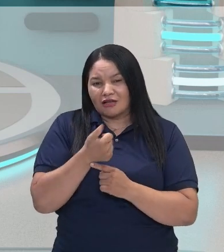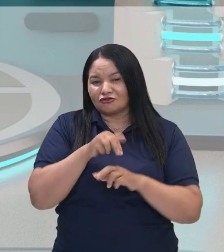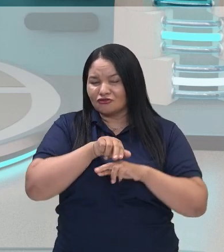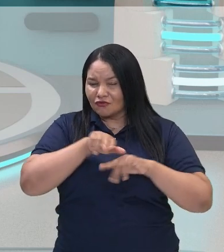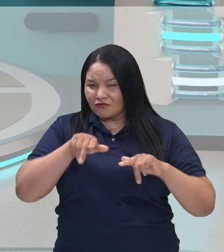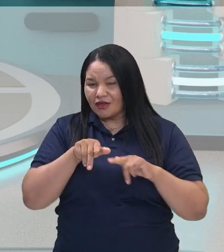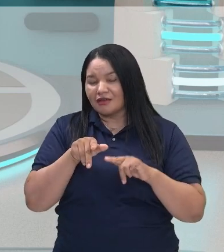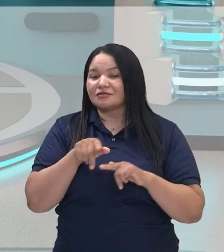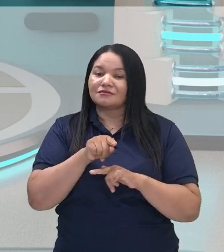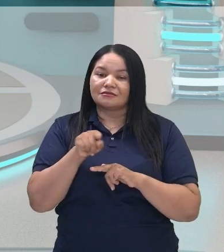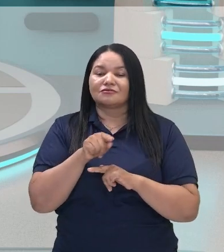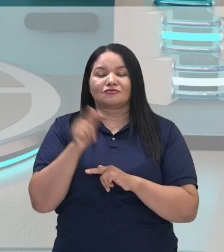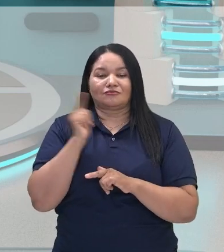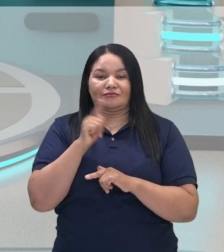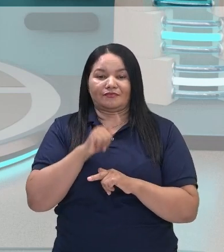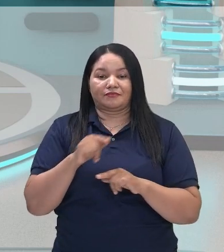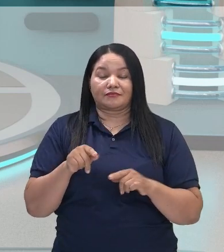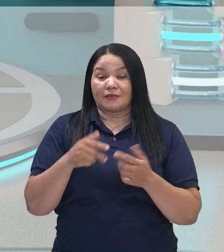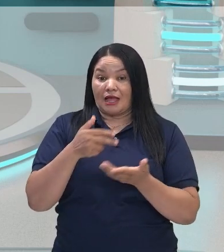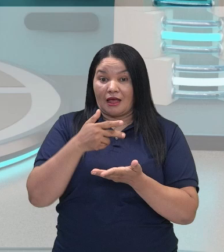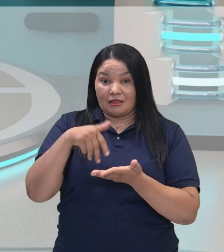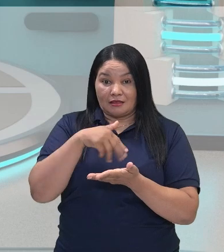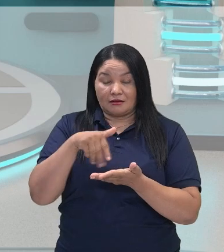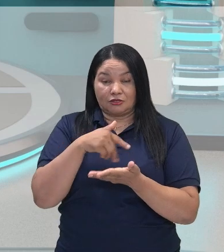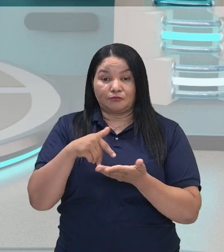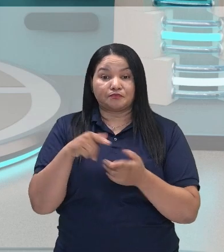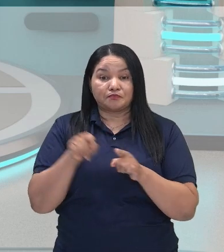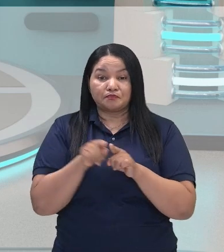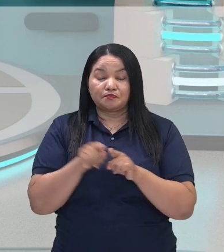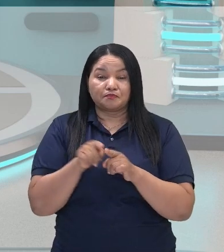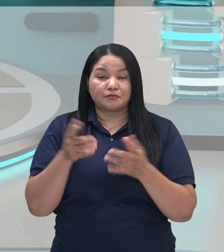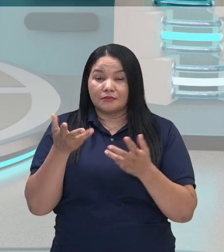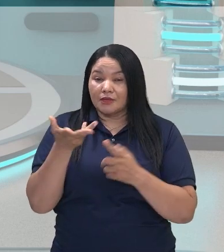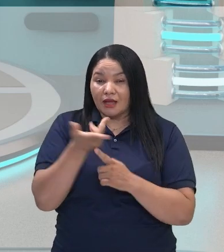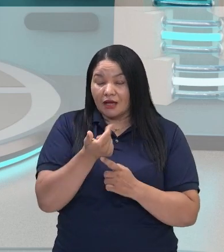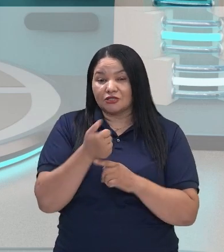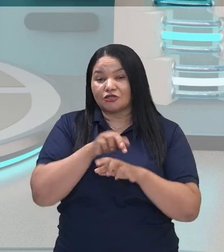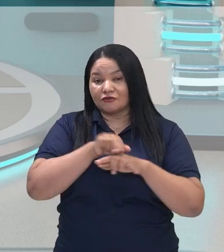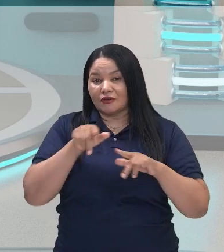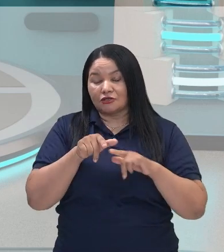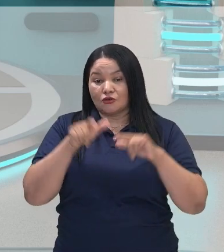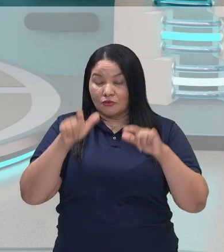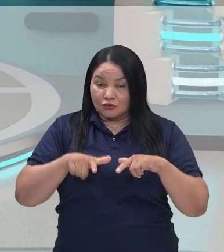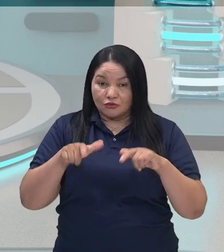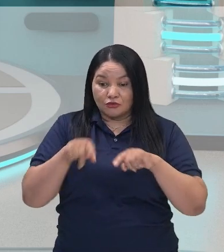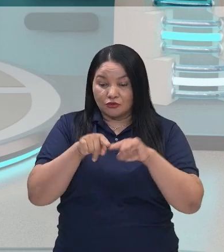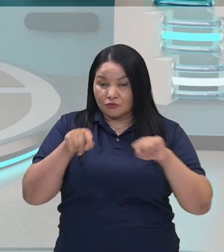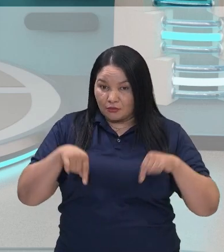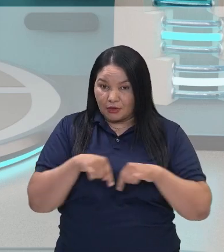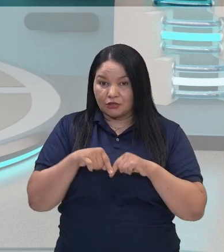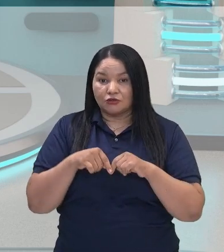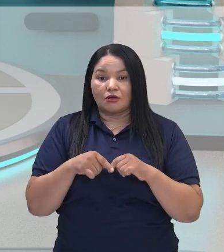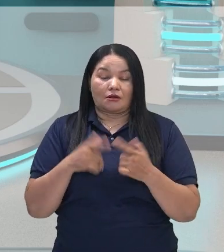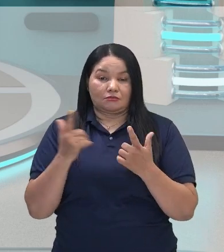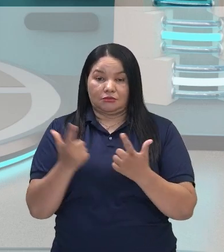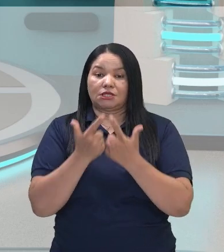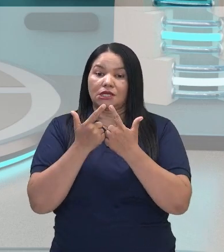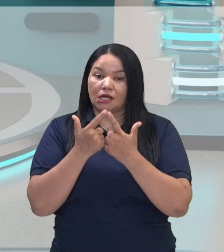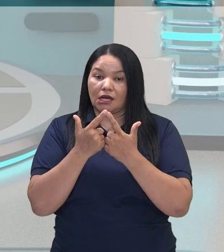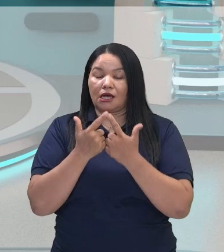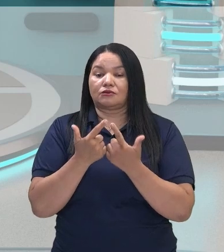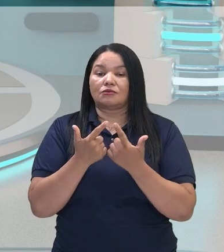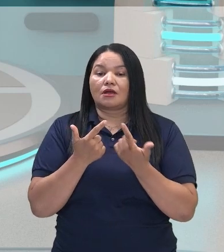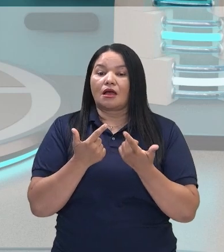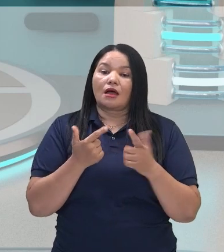E essa questão da dança, das artes cênicas, elas podem ser apresentadas em espaços convencionais, como Teatro Amazonas